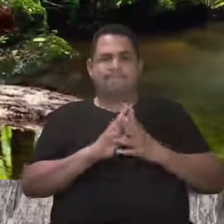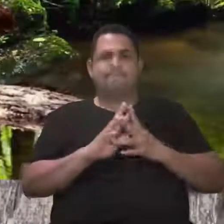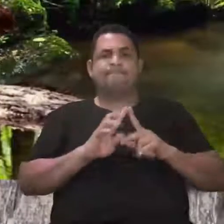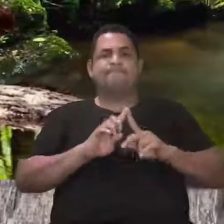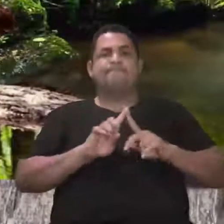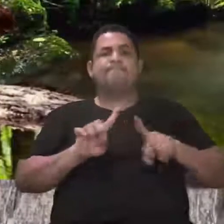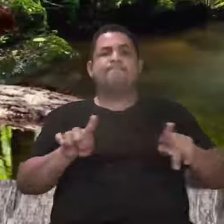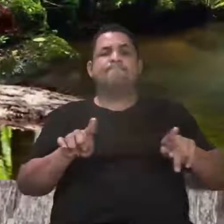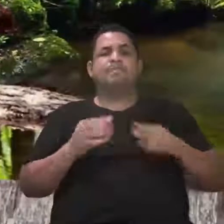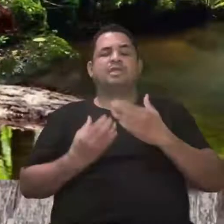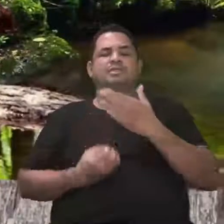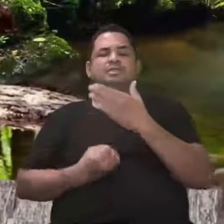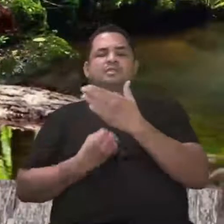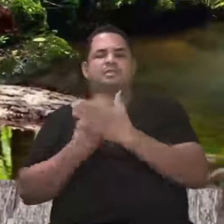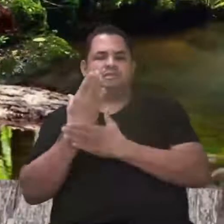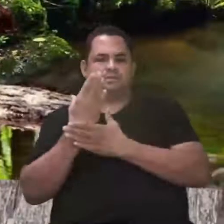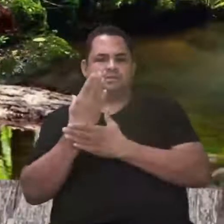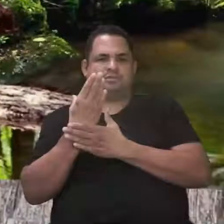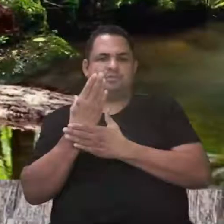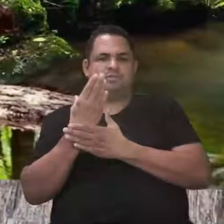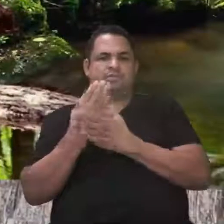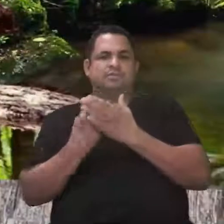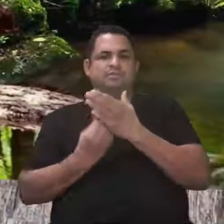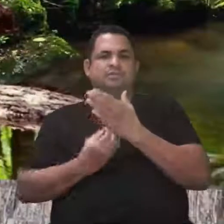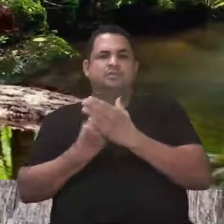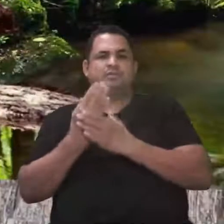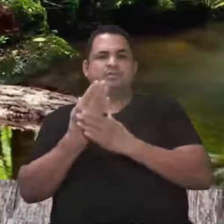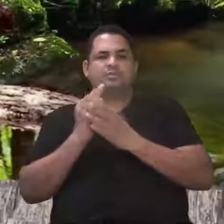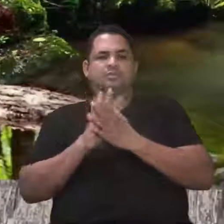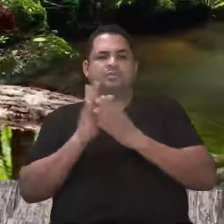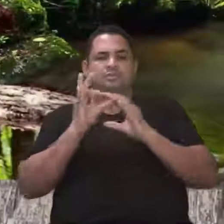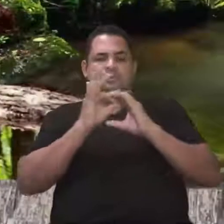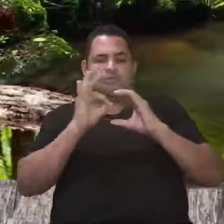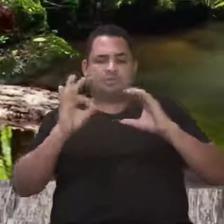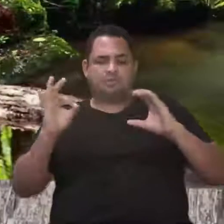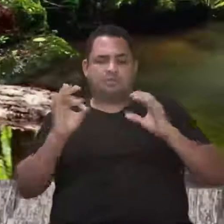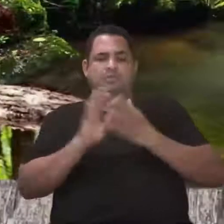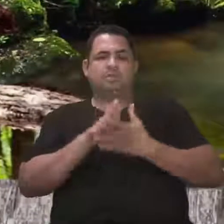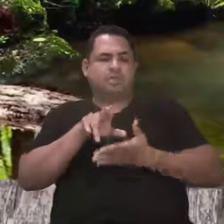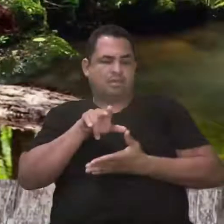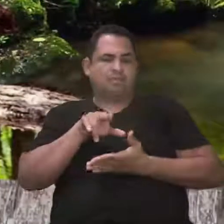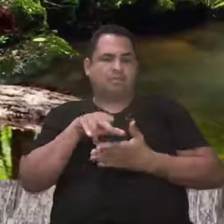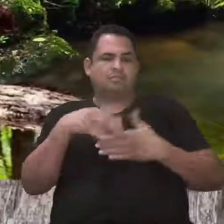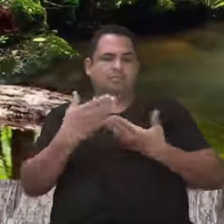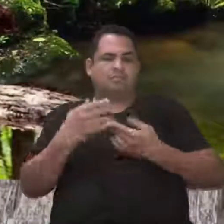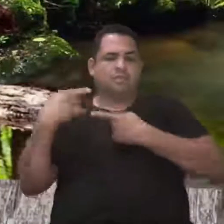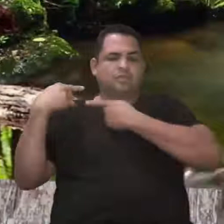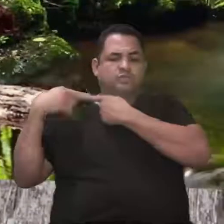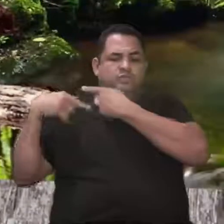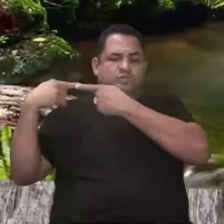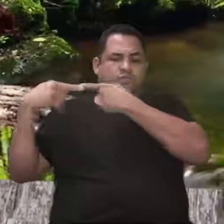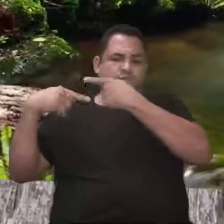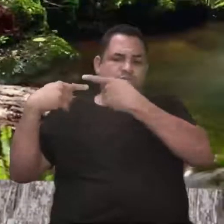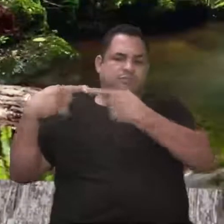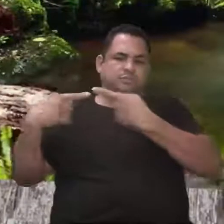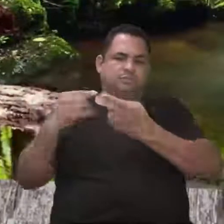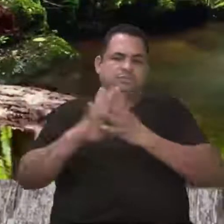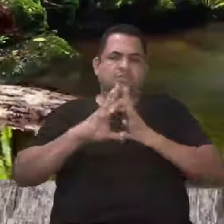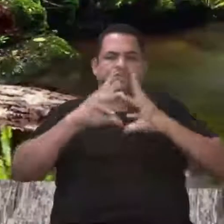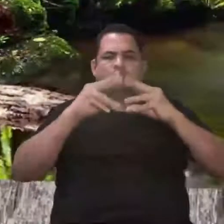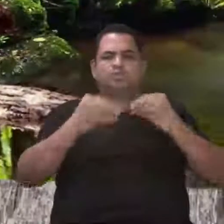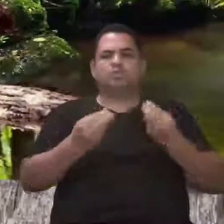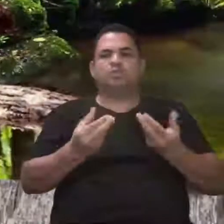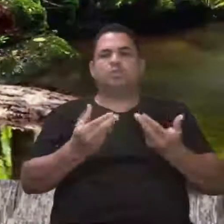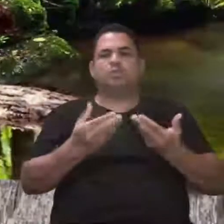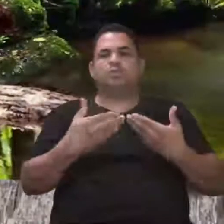porém, a origem tá de um ancestral comum. Nós descendemos, certo? Então, toda vez